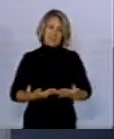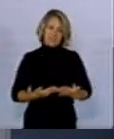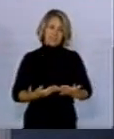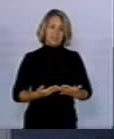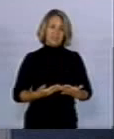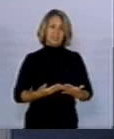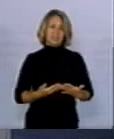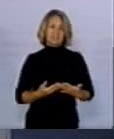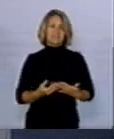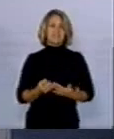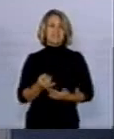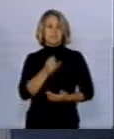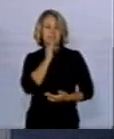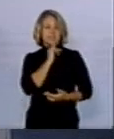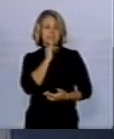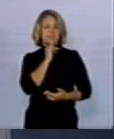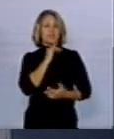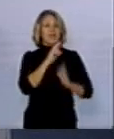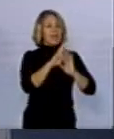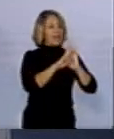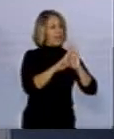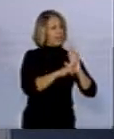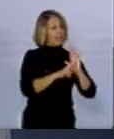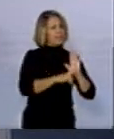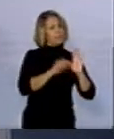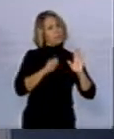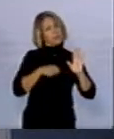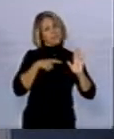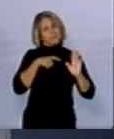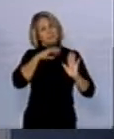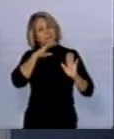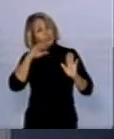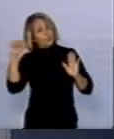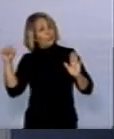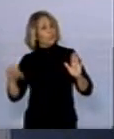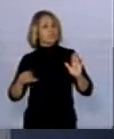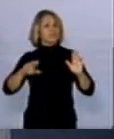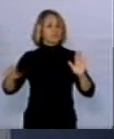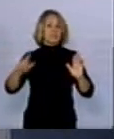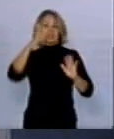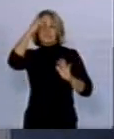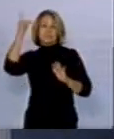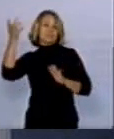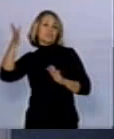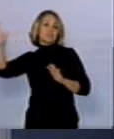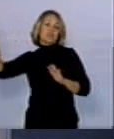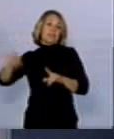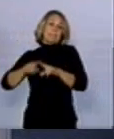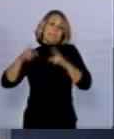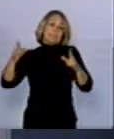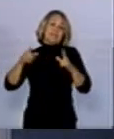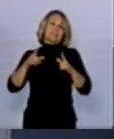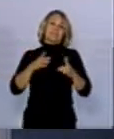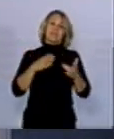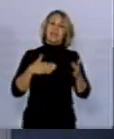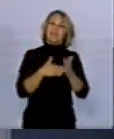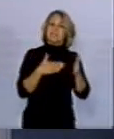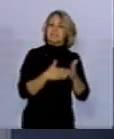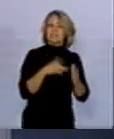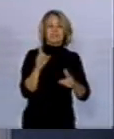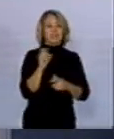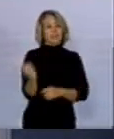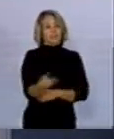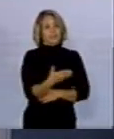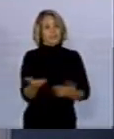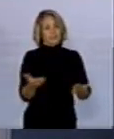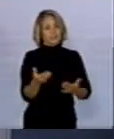que, conquanto, enfim, essa regra possa não ser vista como positiva por todos os agentes de mercado, esse tipo de restrição não é nenhuma novidade no nosso